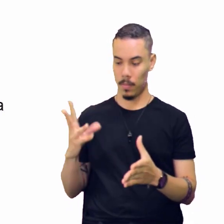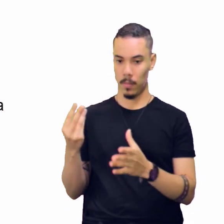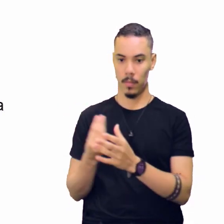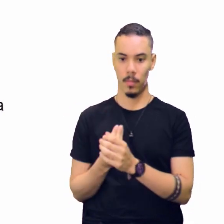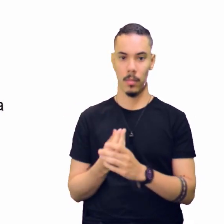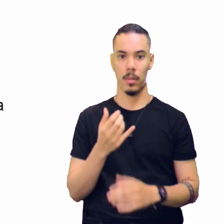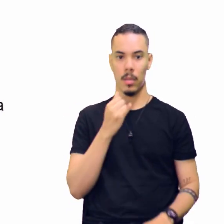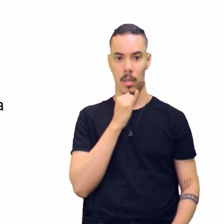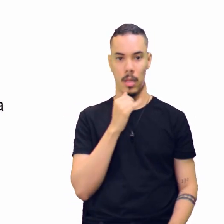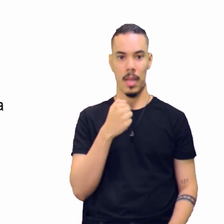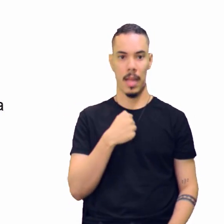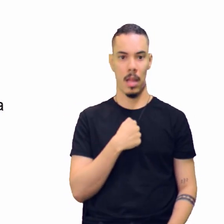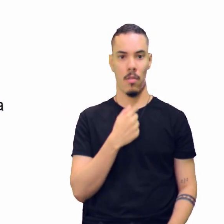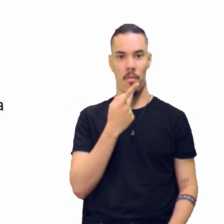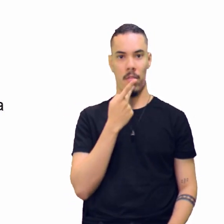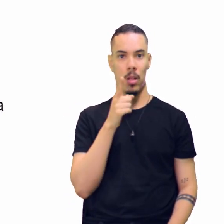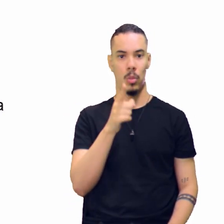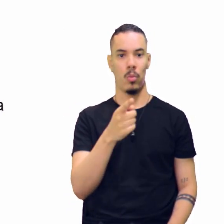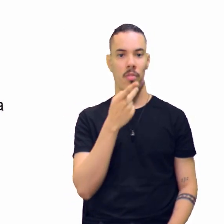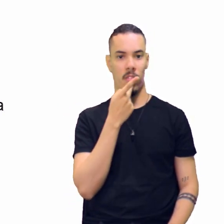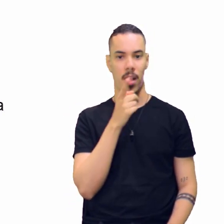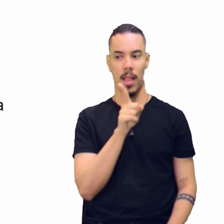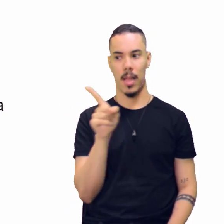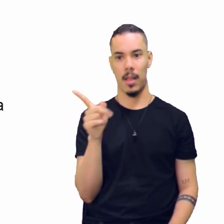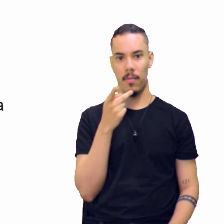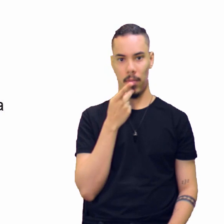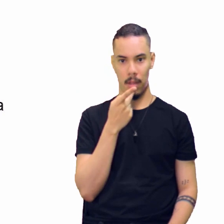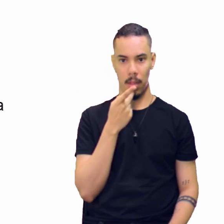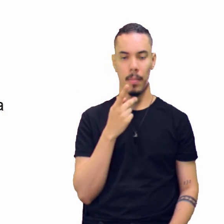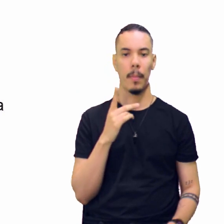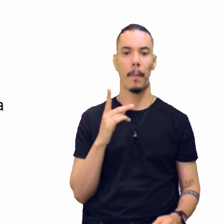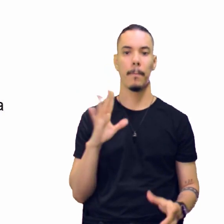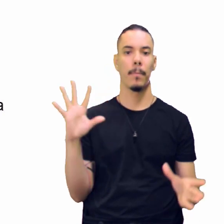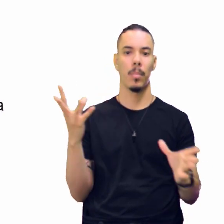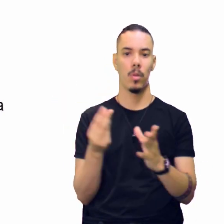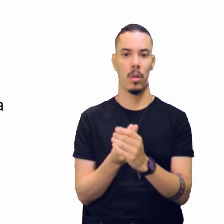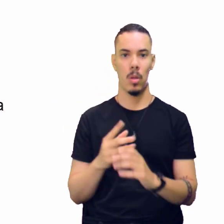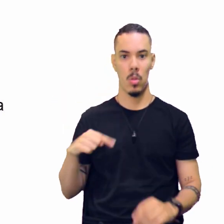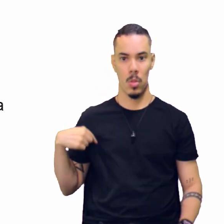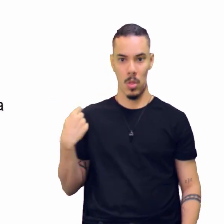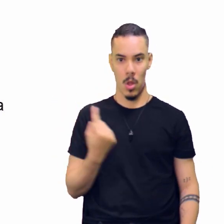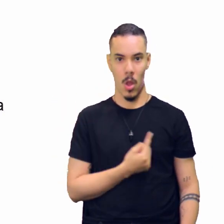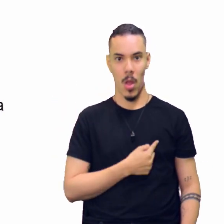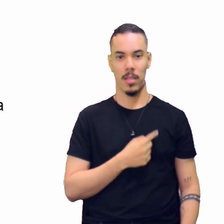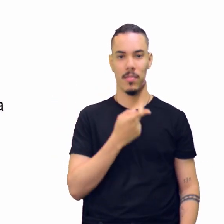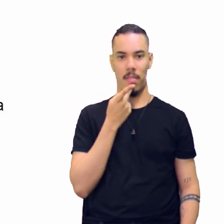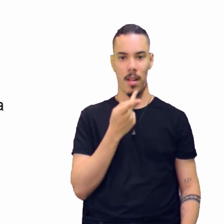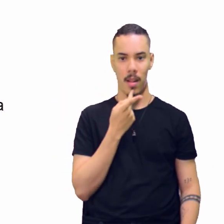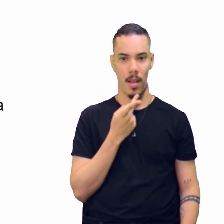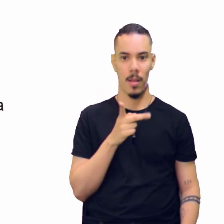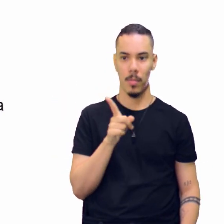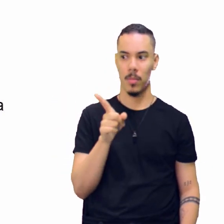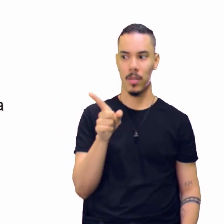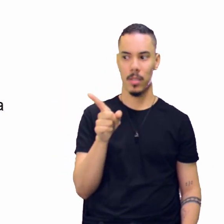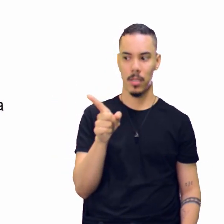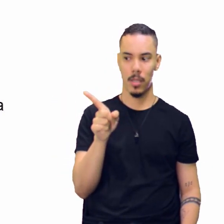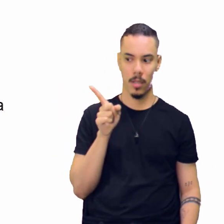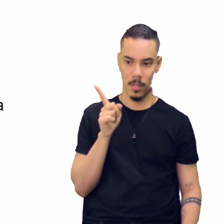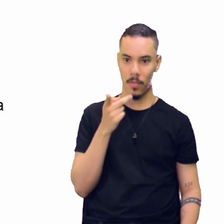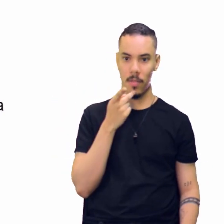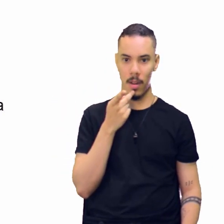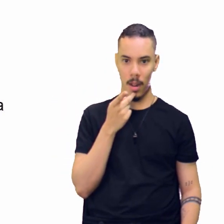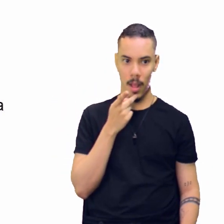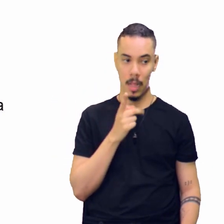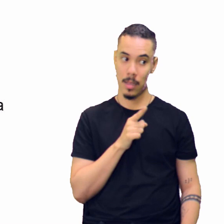exemplo, eu falo, tu falas, ele fala. E no plural? No plural, nós falamos, vós falais, eles falam. Agora, quais